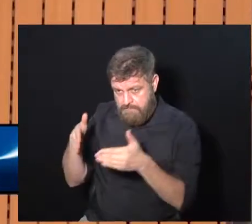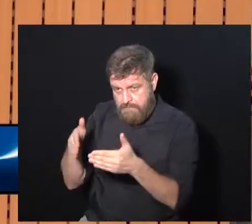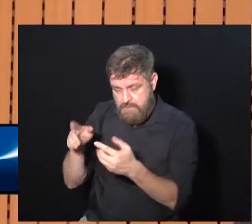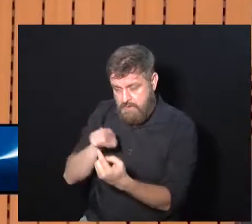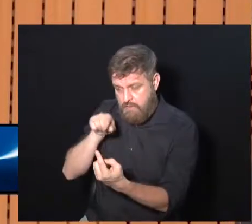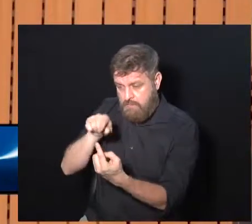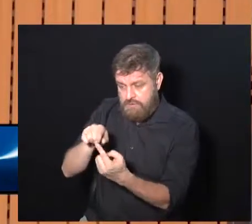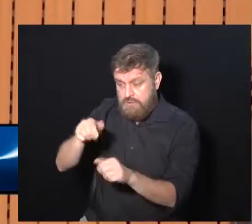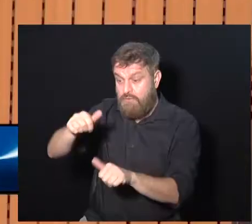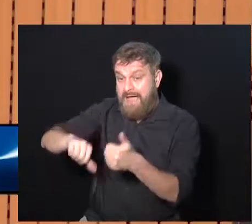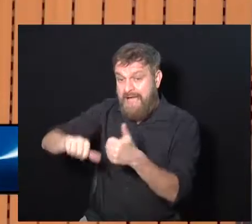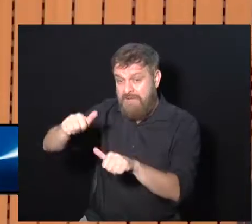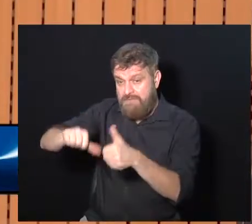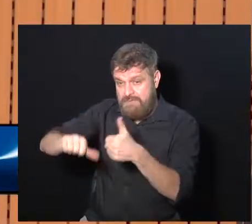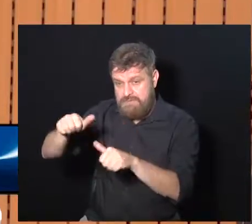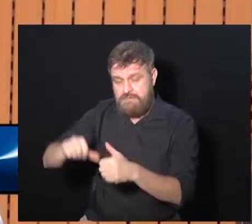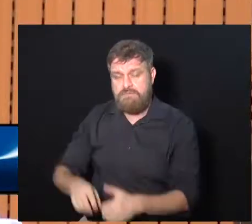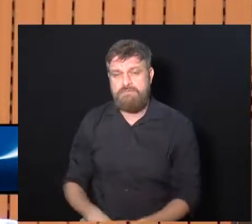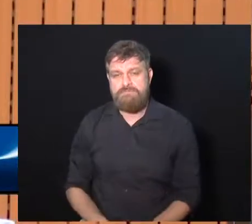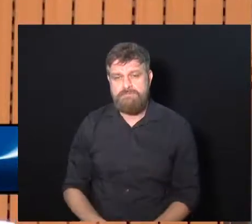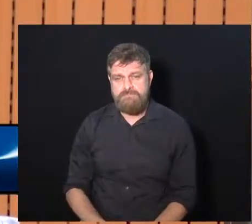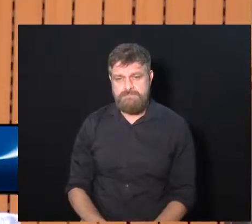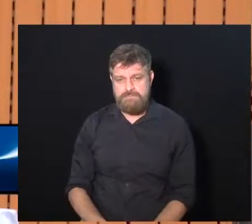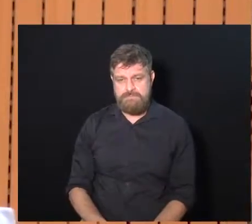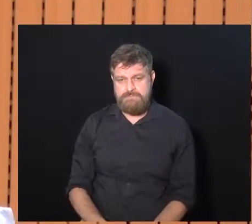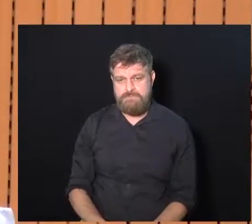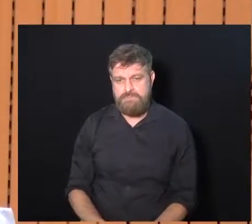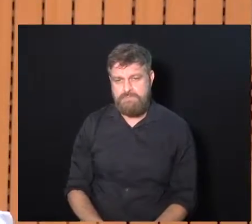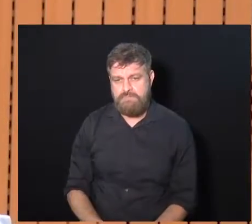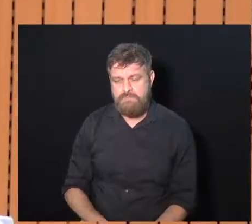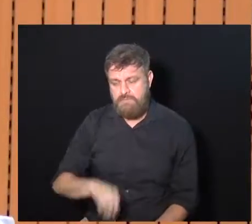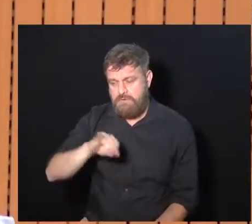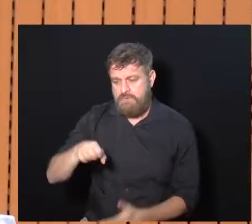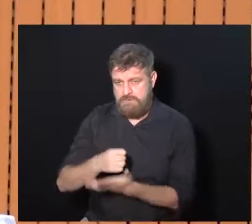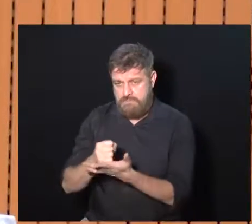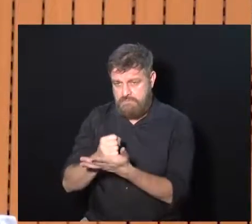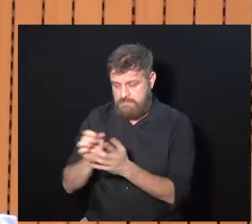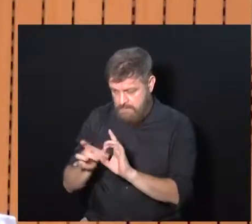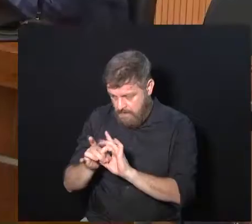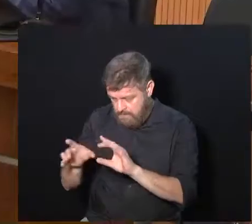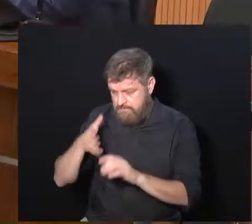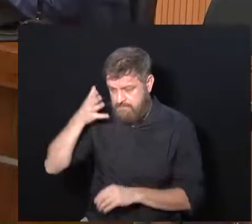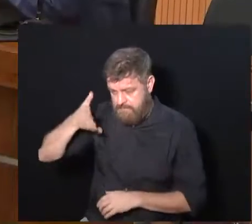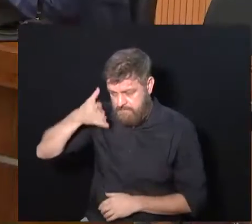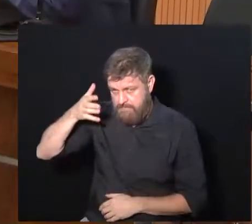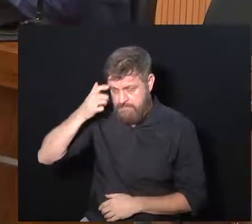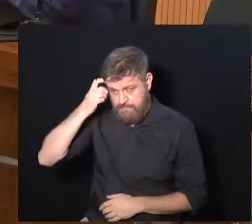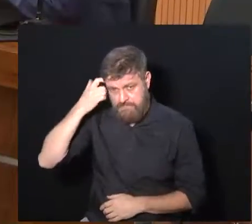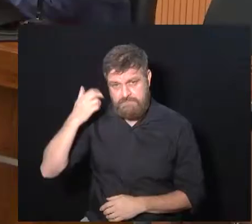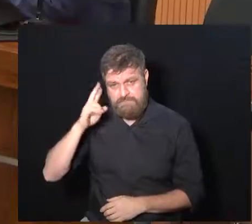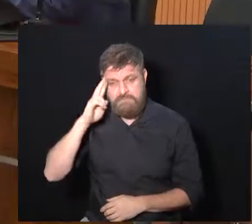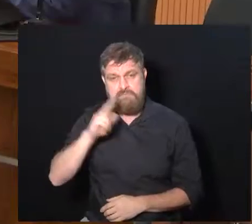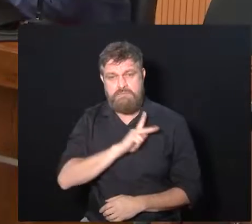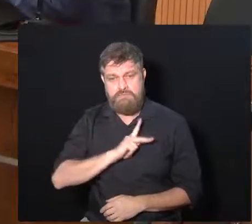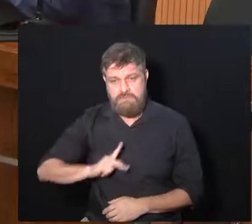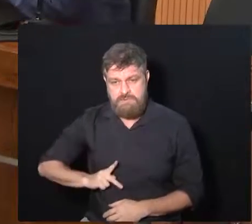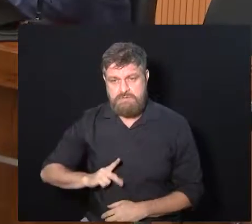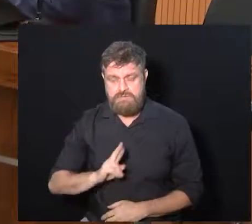de análise por esta comissão. Vereador Jorge da Farmácia. Senhor presidente,